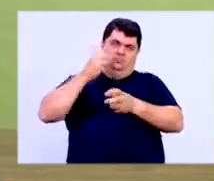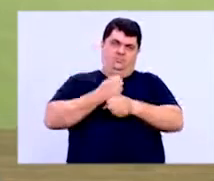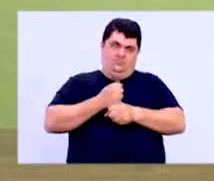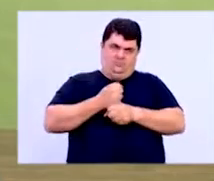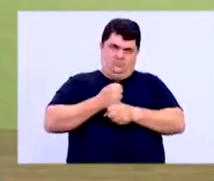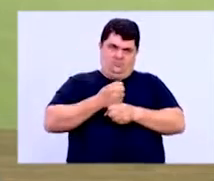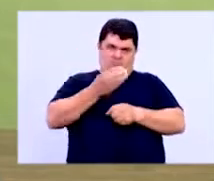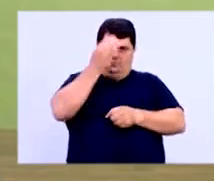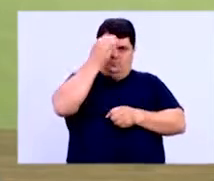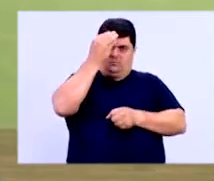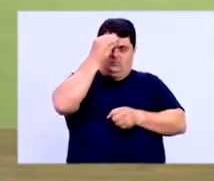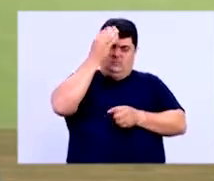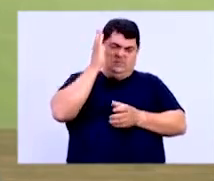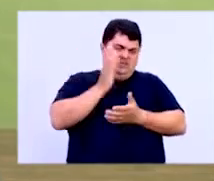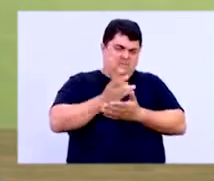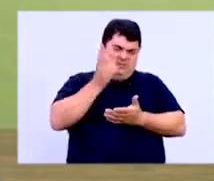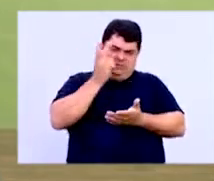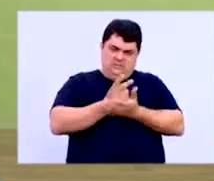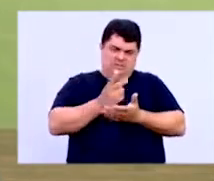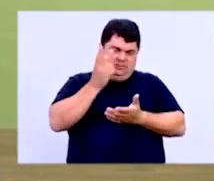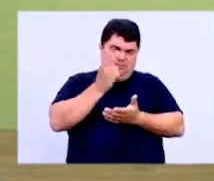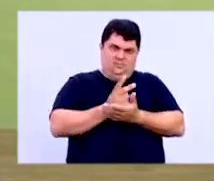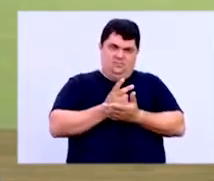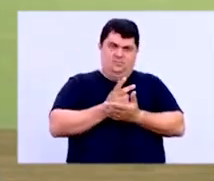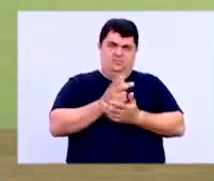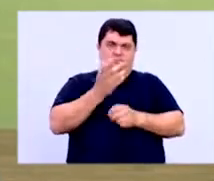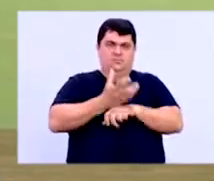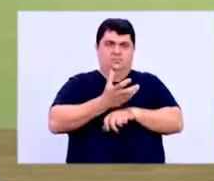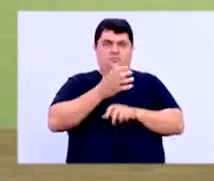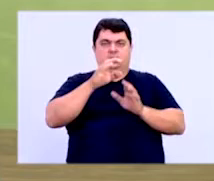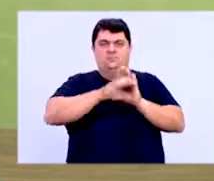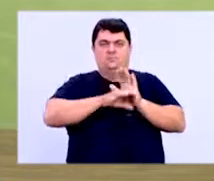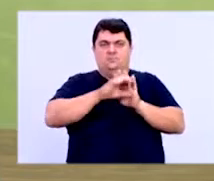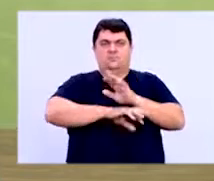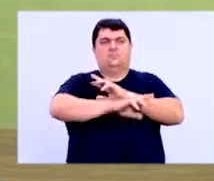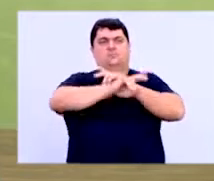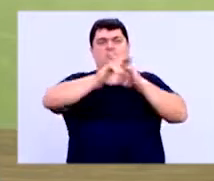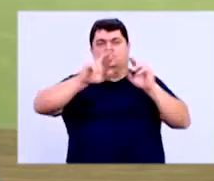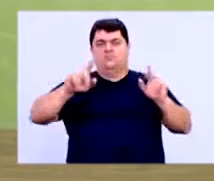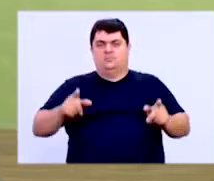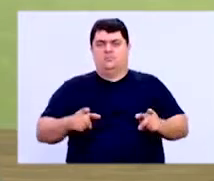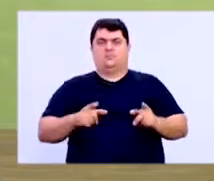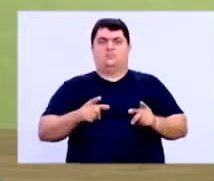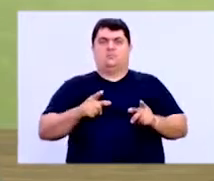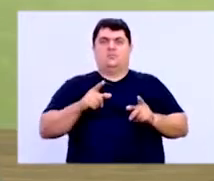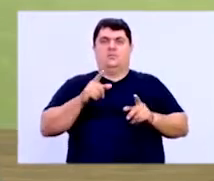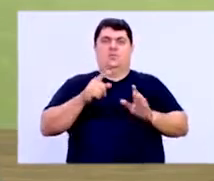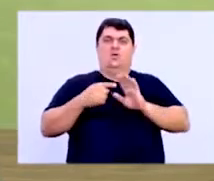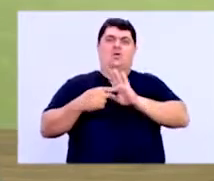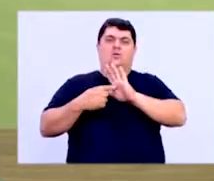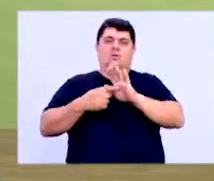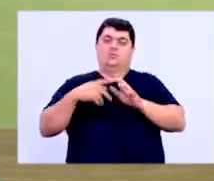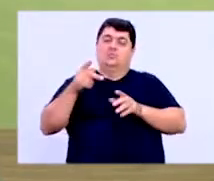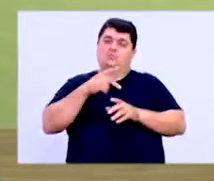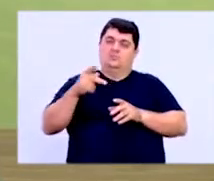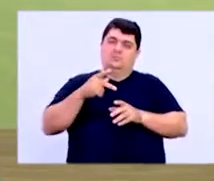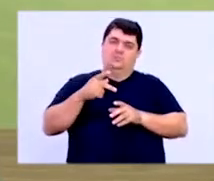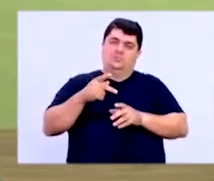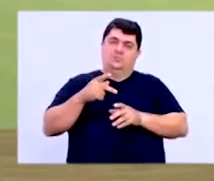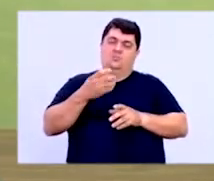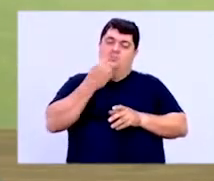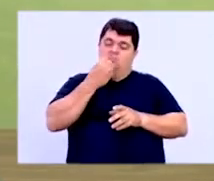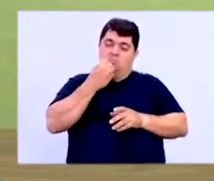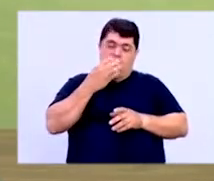sempre fixando ainda mais o conteúdo que é bem repassado aqui pelo nosso